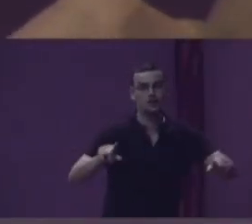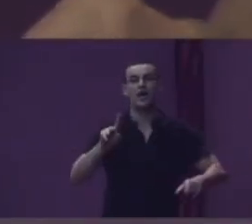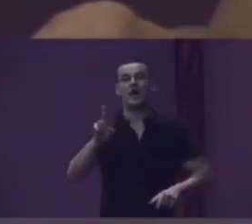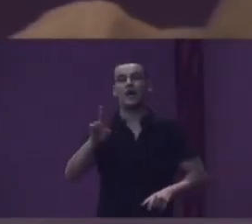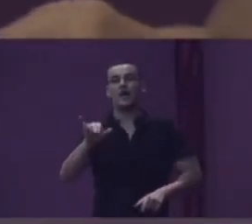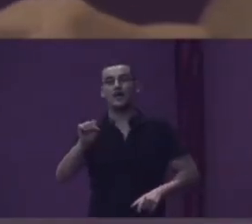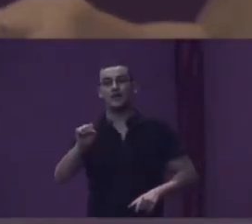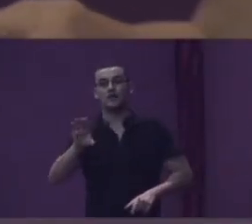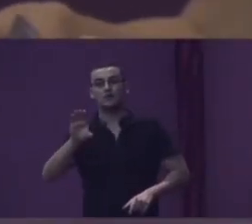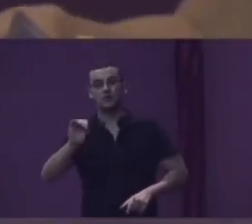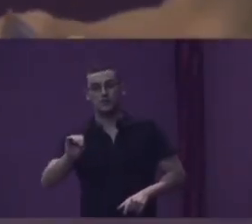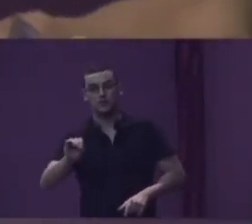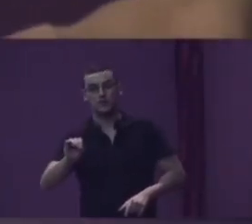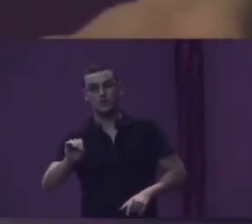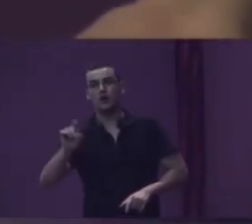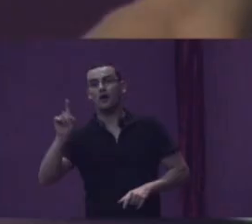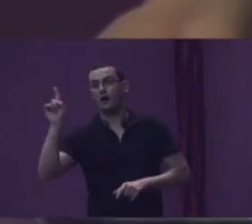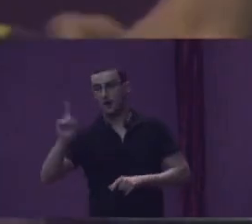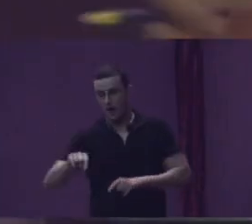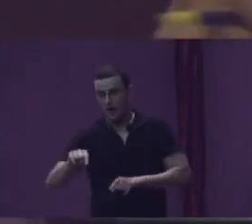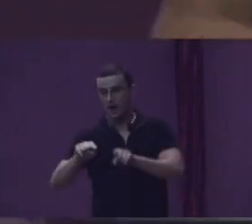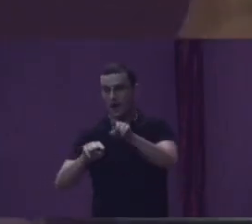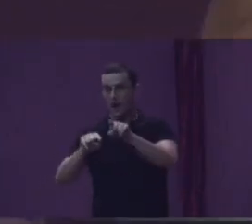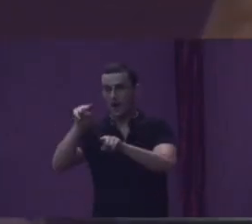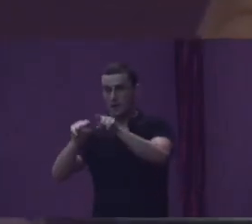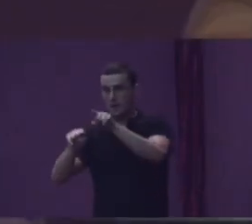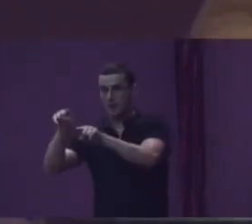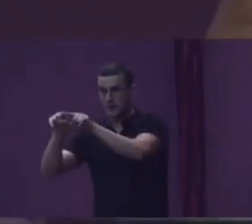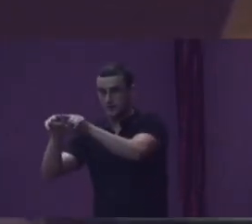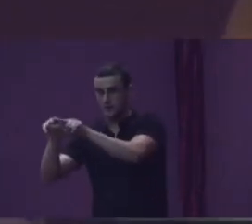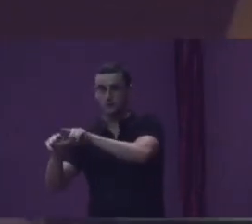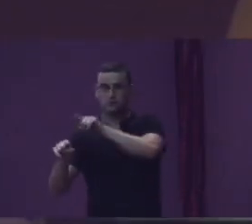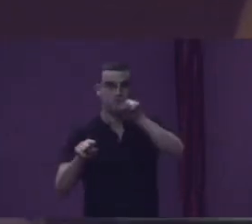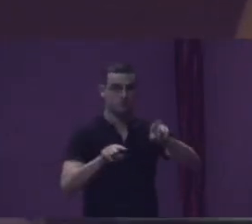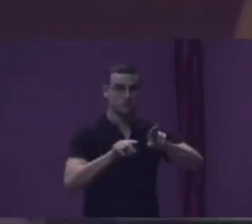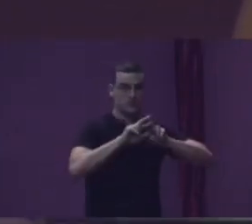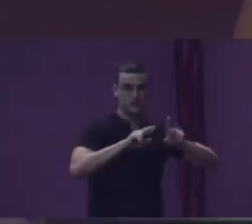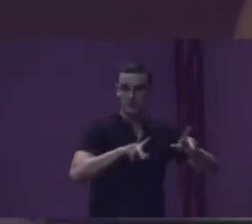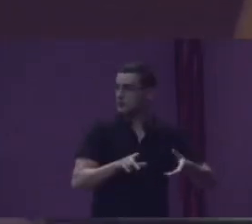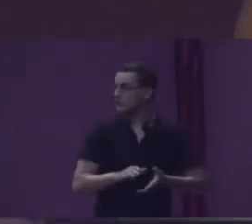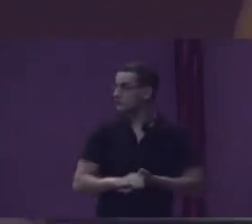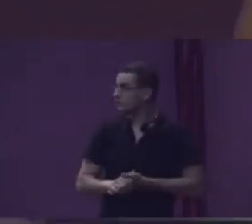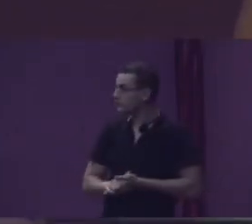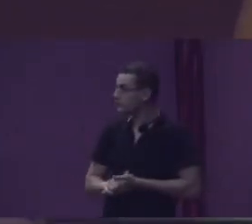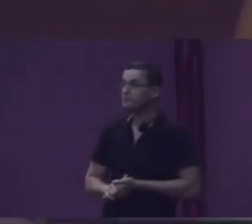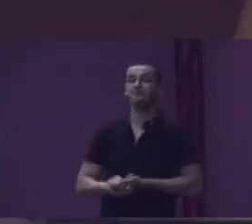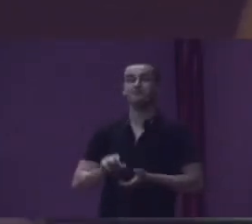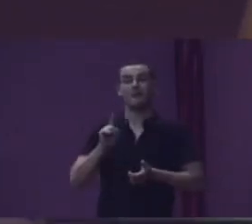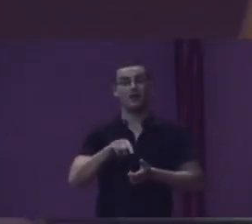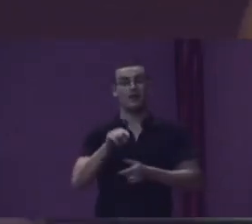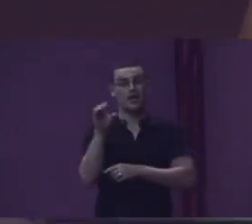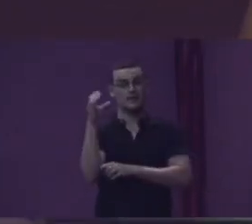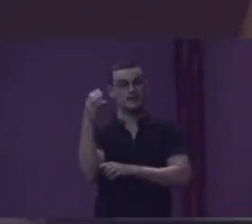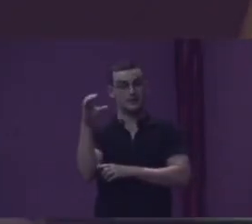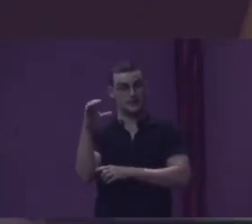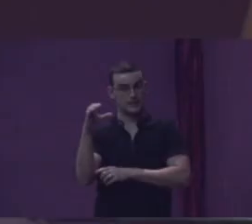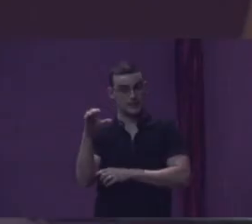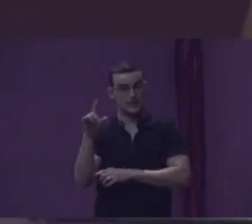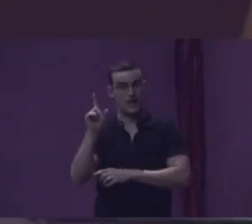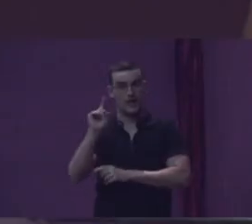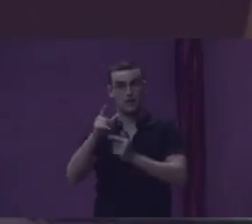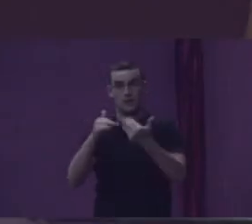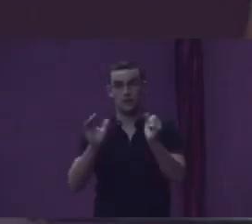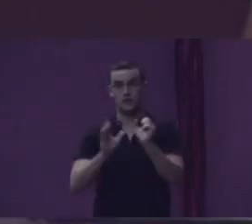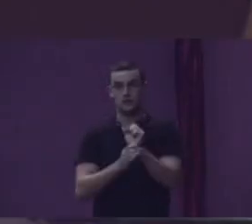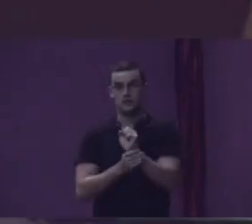noção, qual é o risco. Antes, coisas científicas são coisas que são